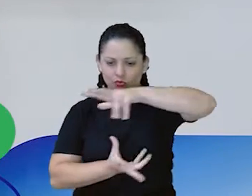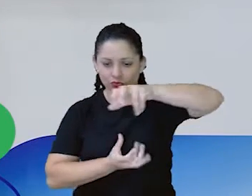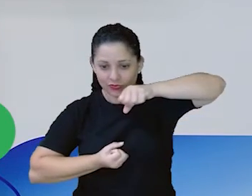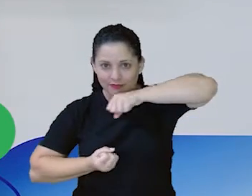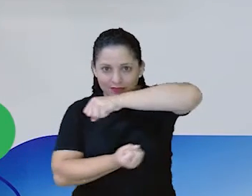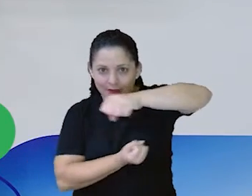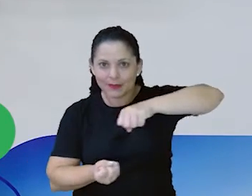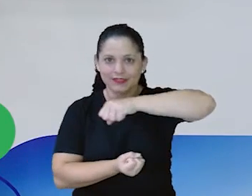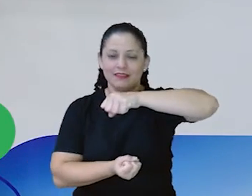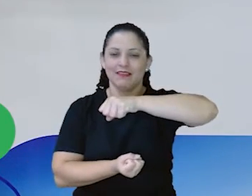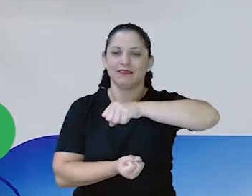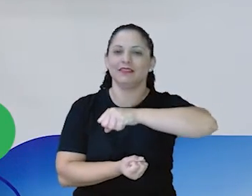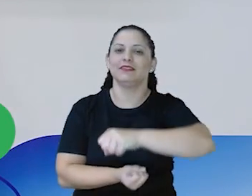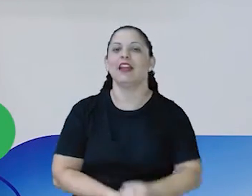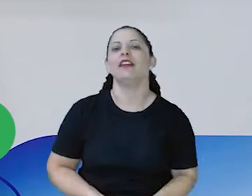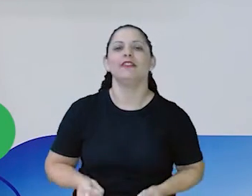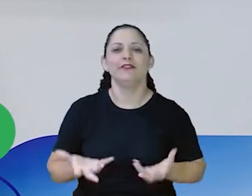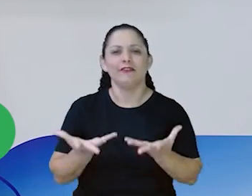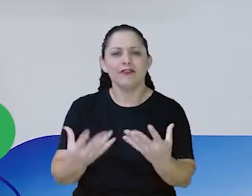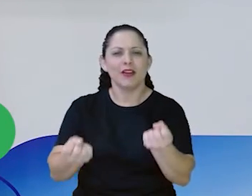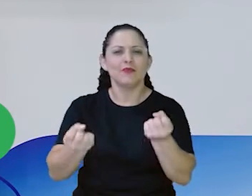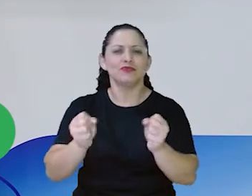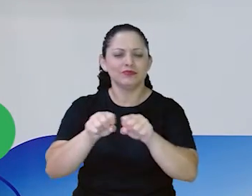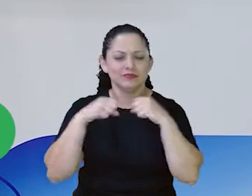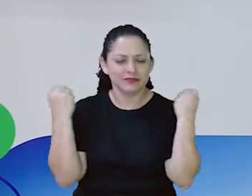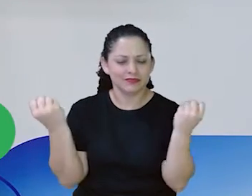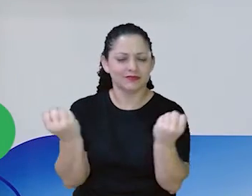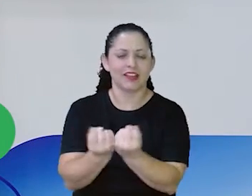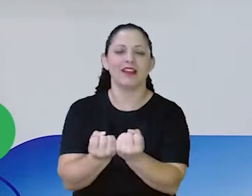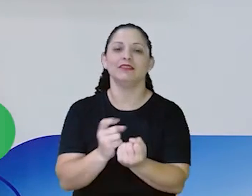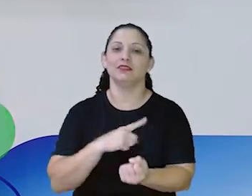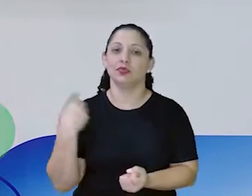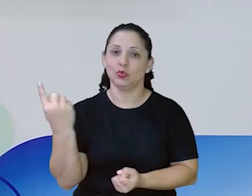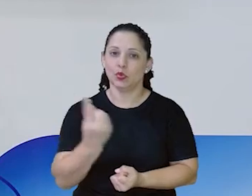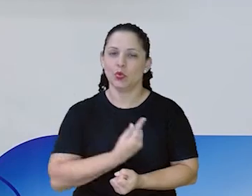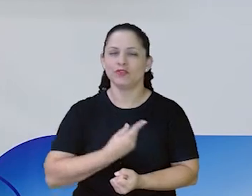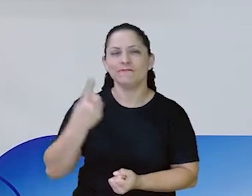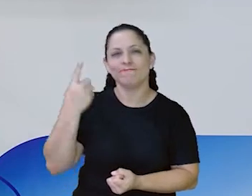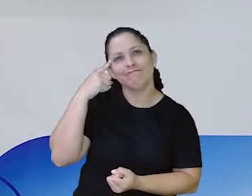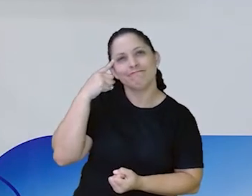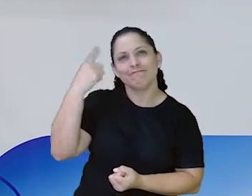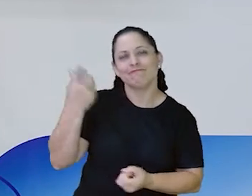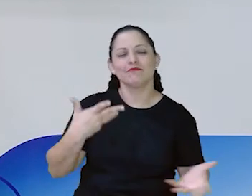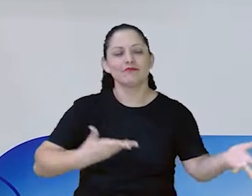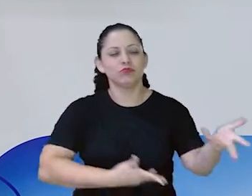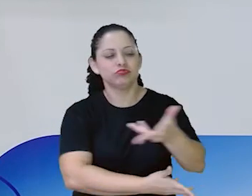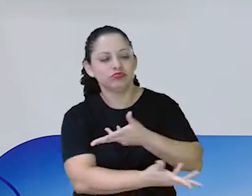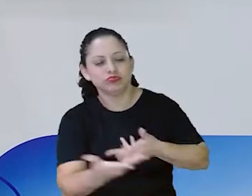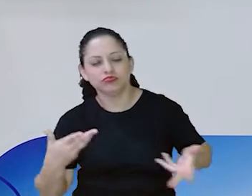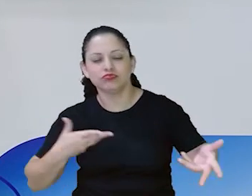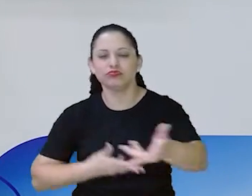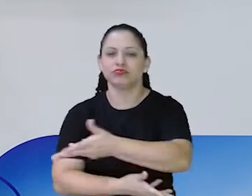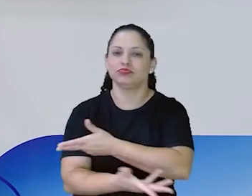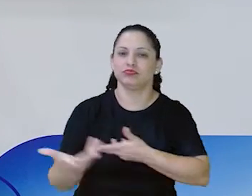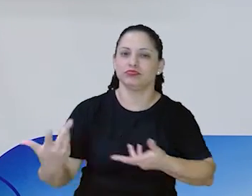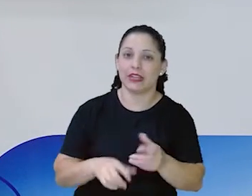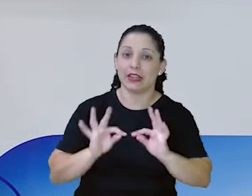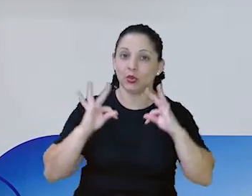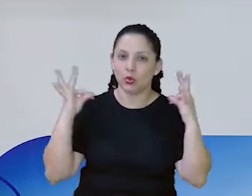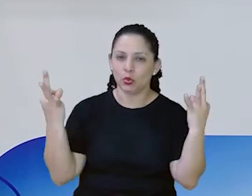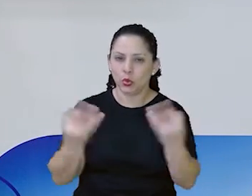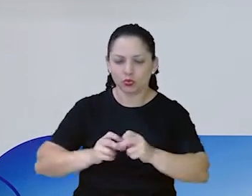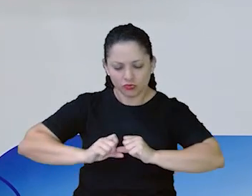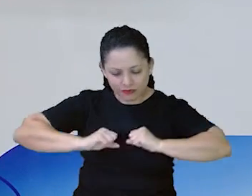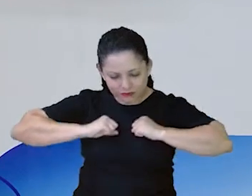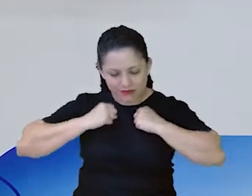que vivemos em sociedade e um precisa pensar no outro, todo mundo agindo junto para